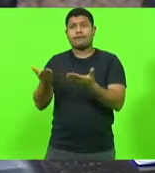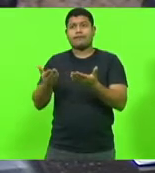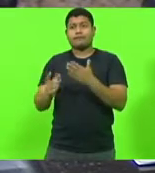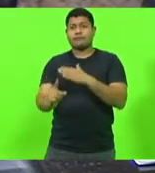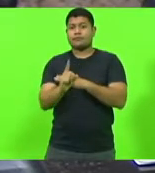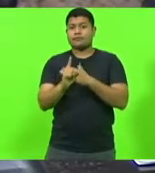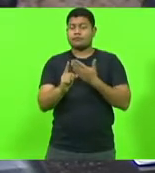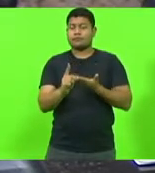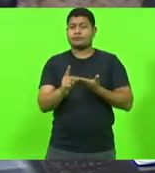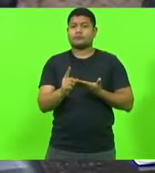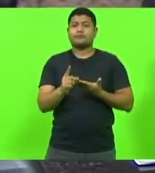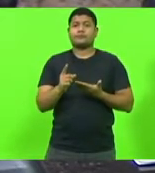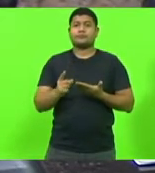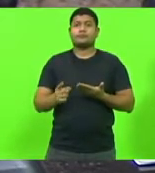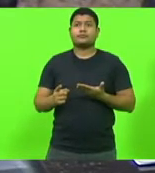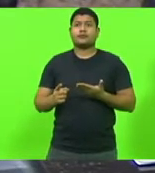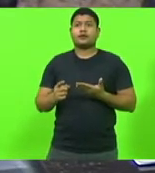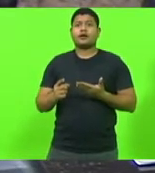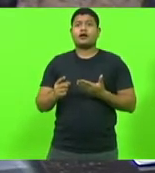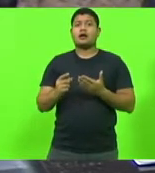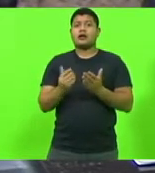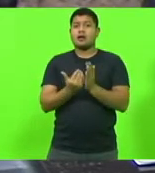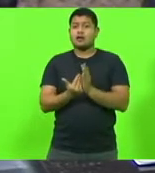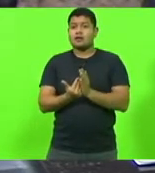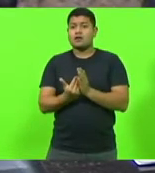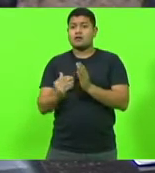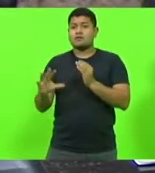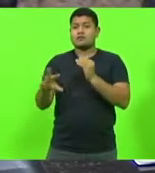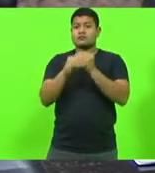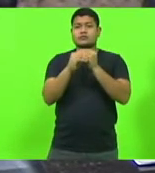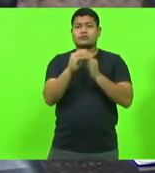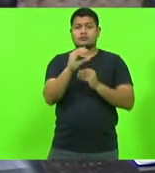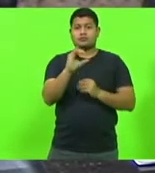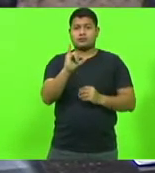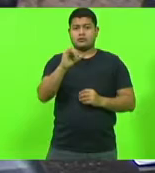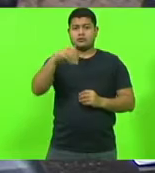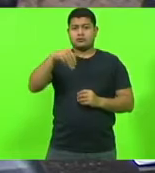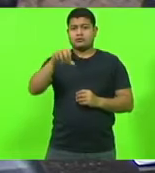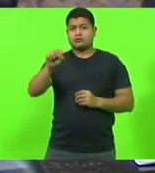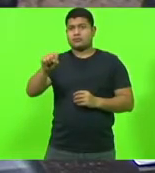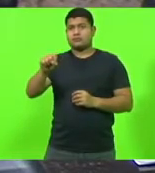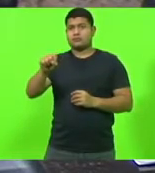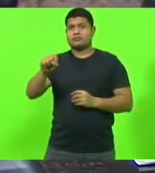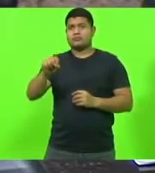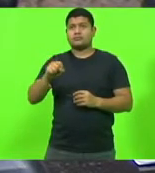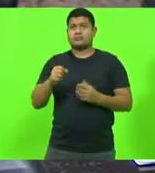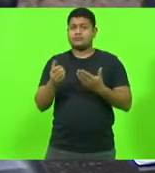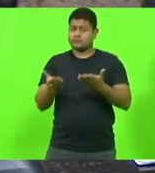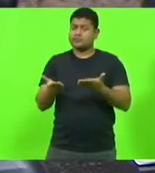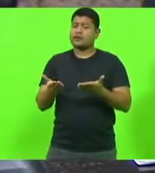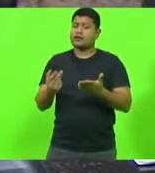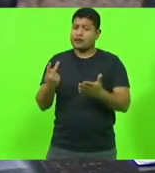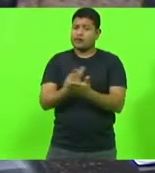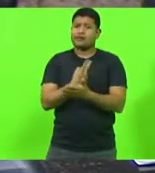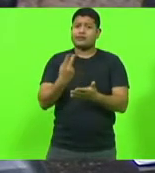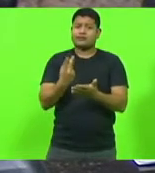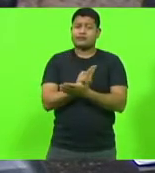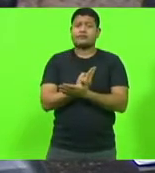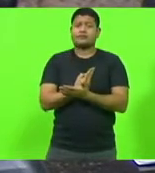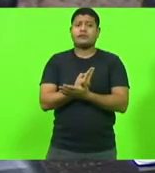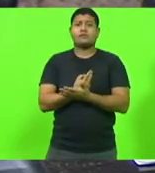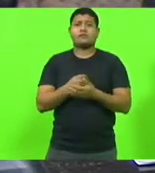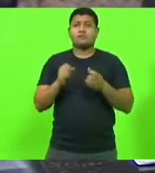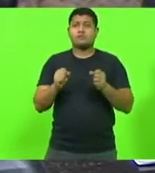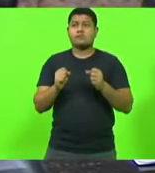disso, é colocado o ICMS. Ou seja, ali que está um pouco da sacanagem e que pode ser